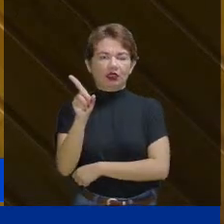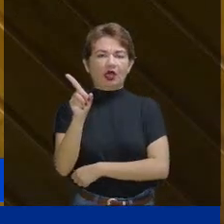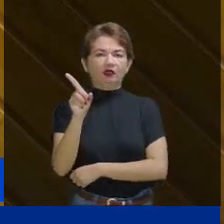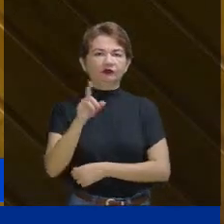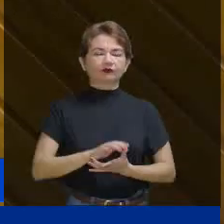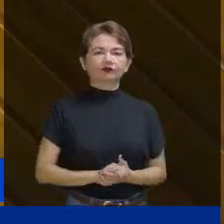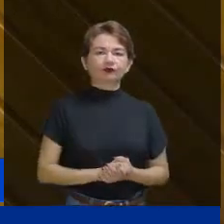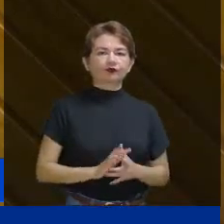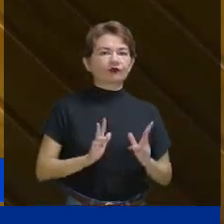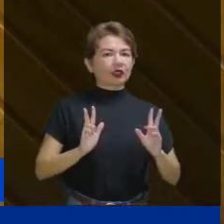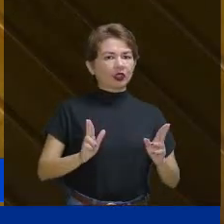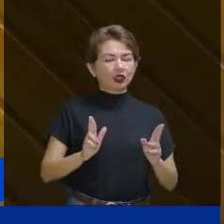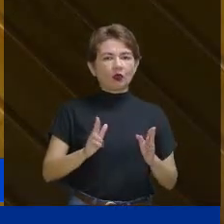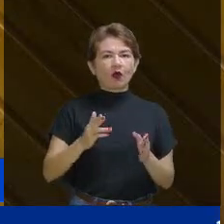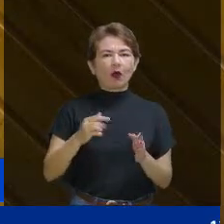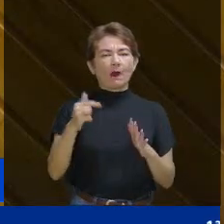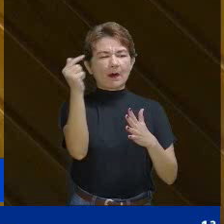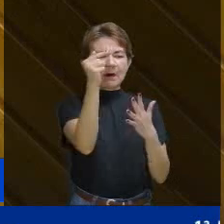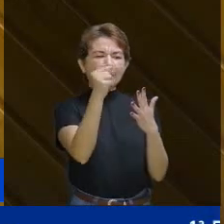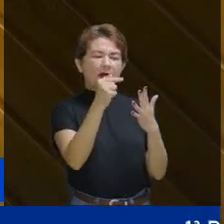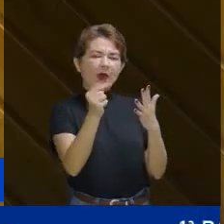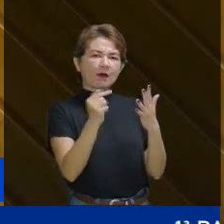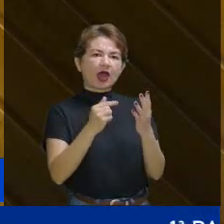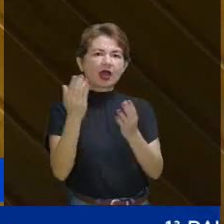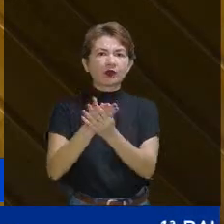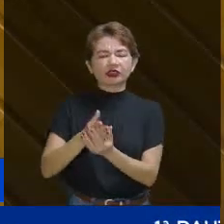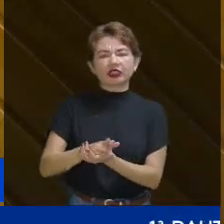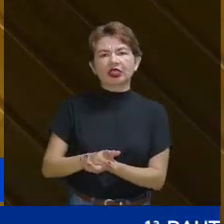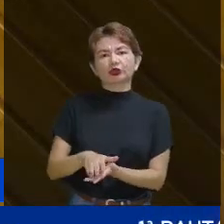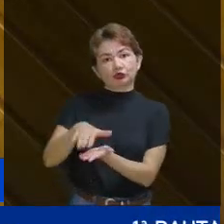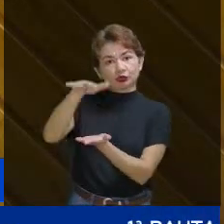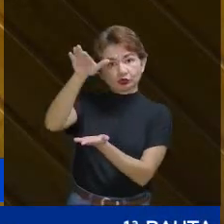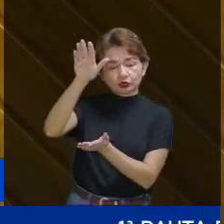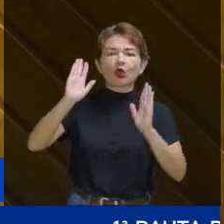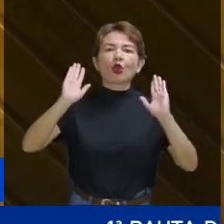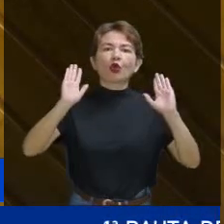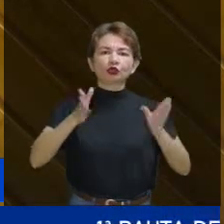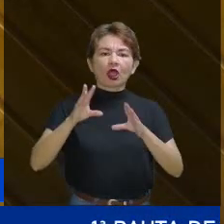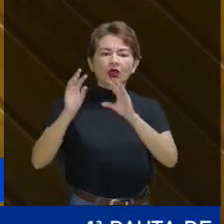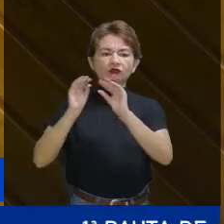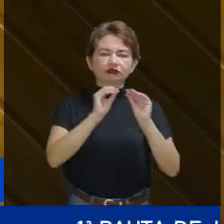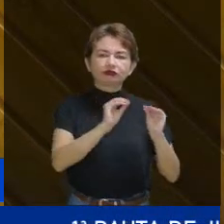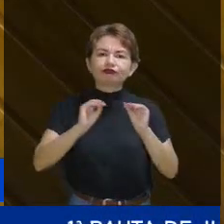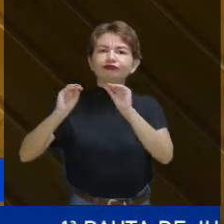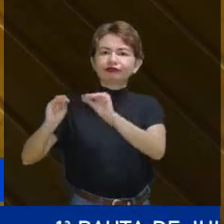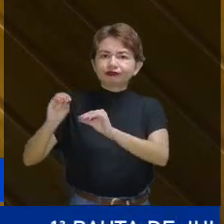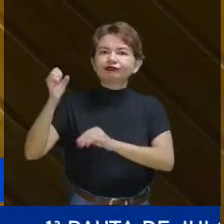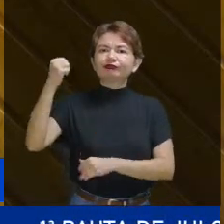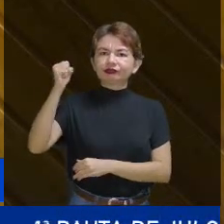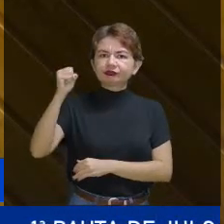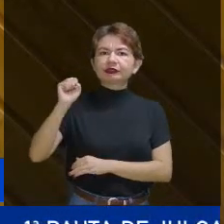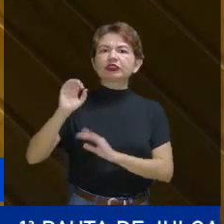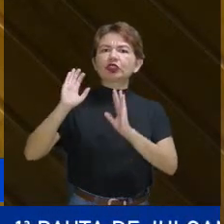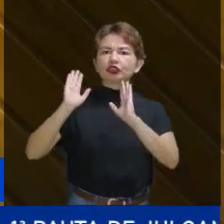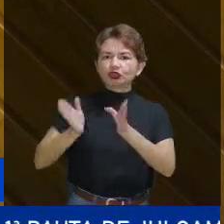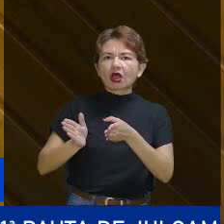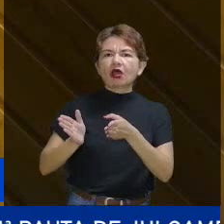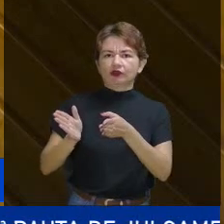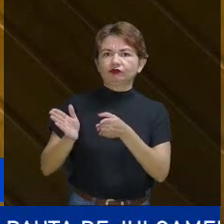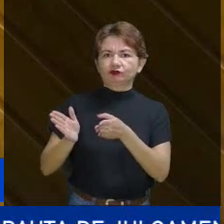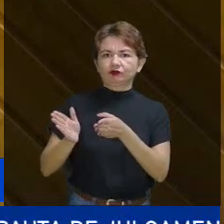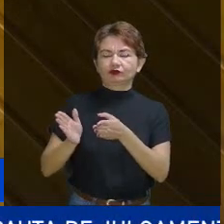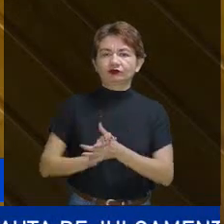demais, nós temos os outros processos que estavam em andamento já passado para o juízo de Santana fazer o juiz de